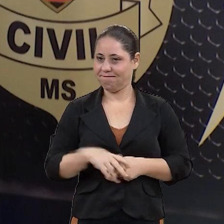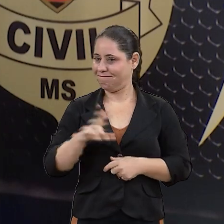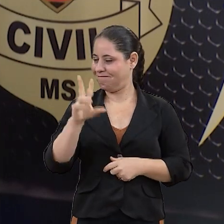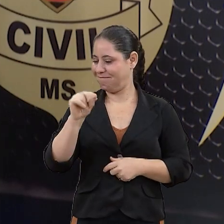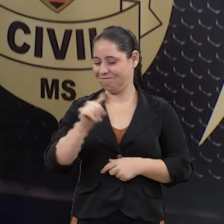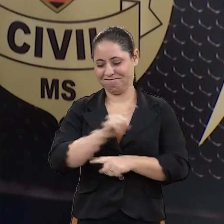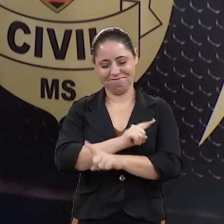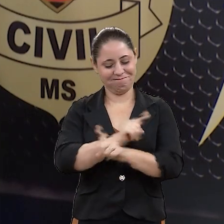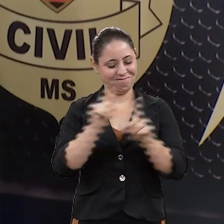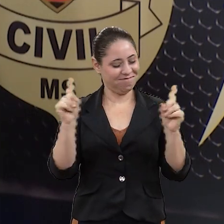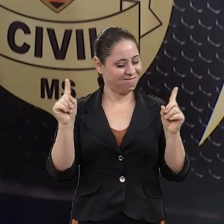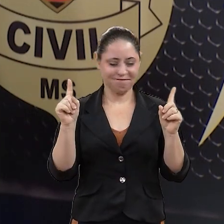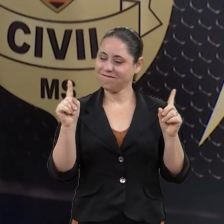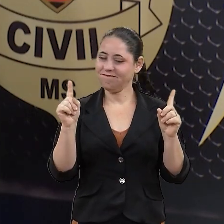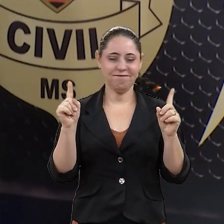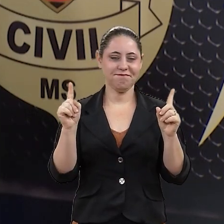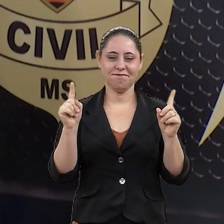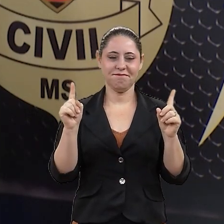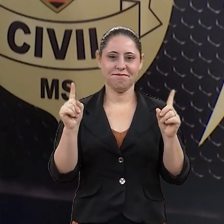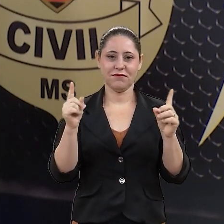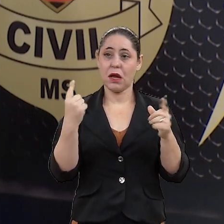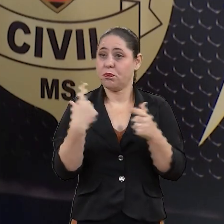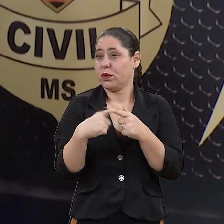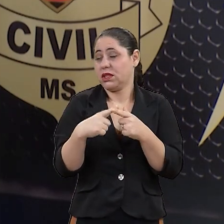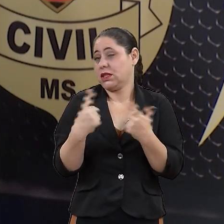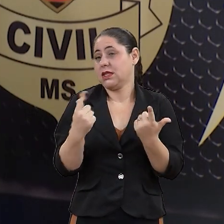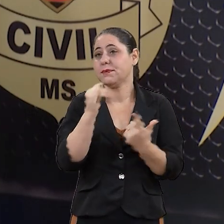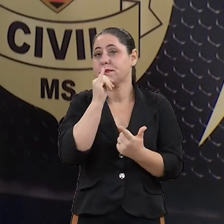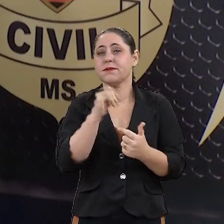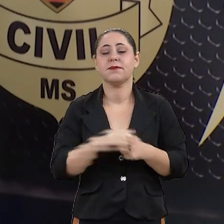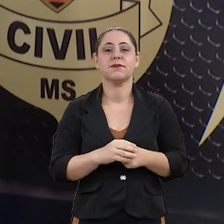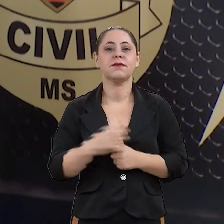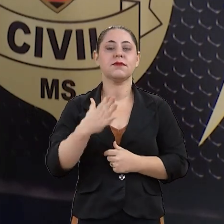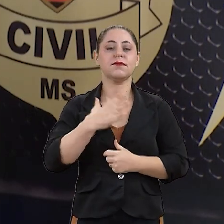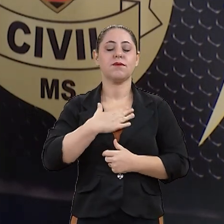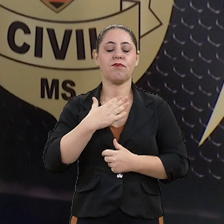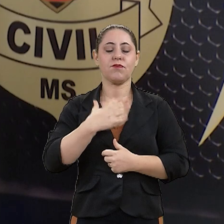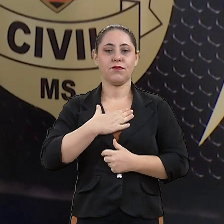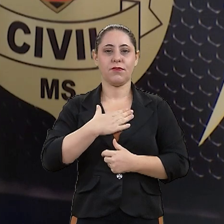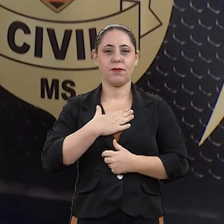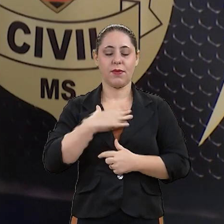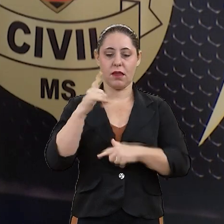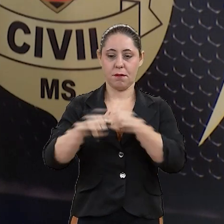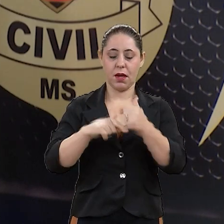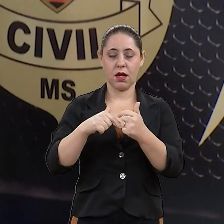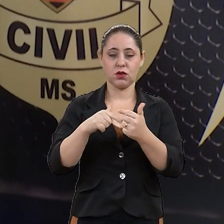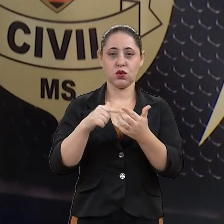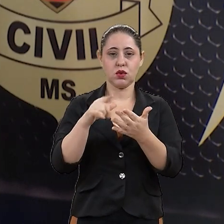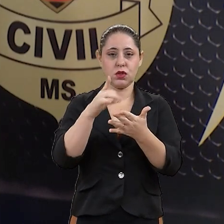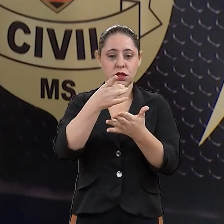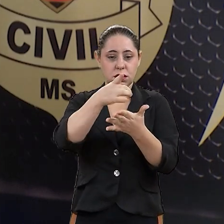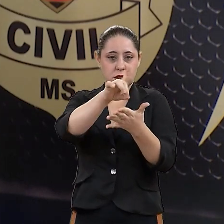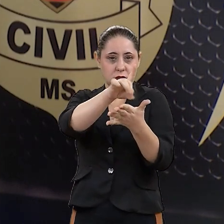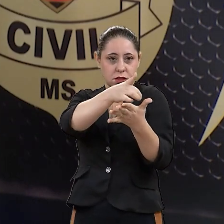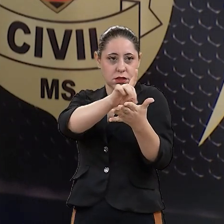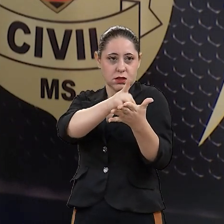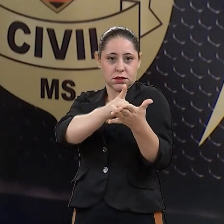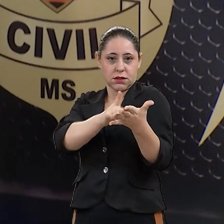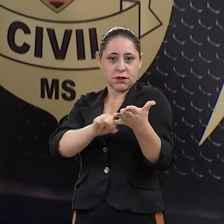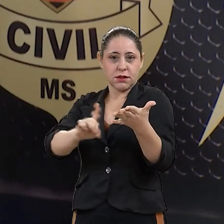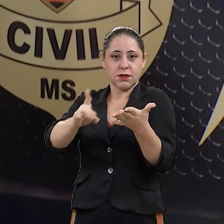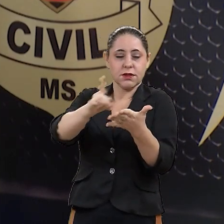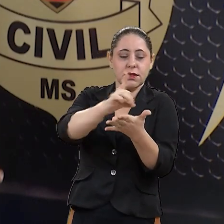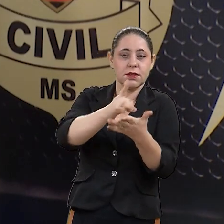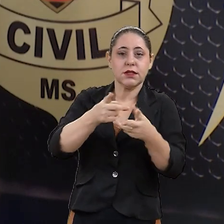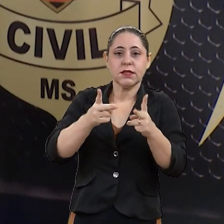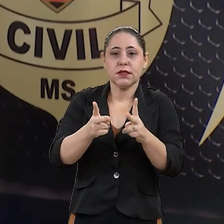Não, de jeito nenhum. Até porque sempre, todo o meu trabalho, eu sou designer de formação, e todos os trabalhos que eu fiz, eu sempre